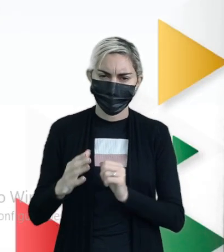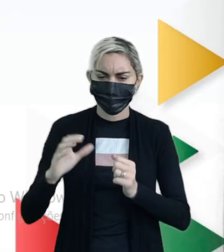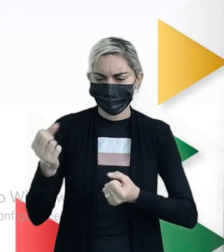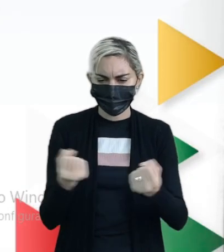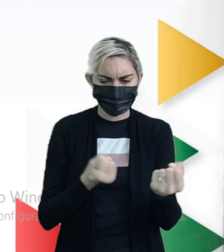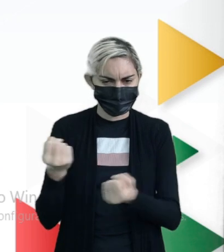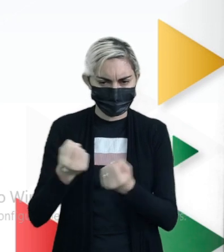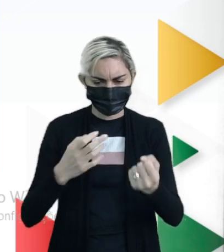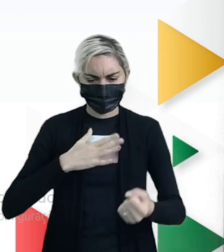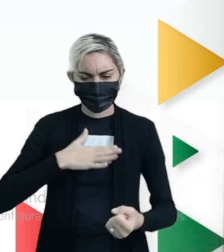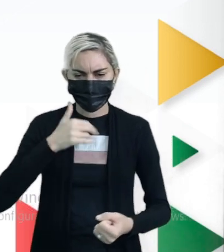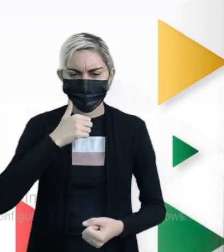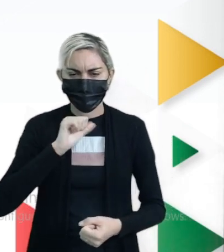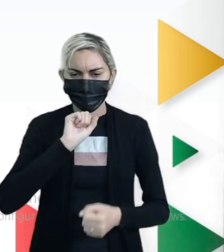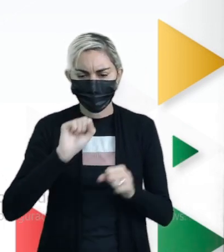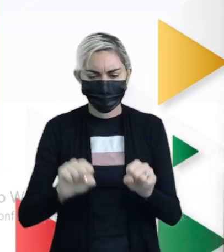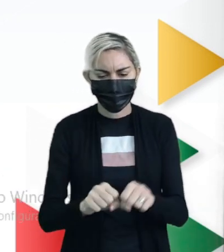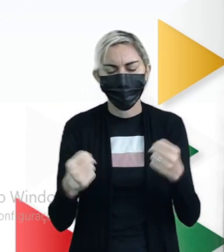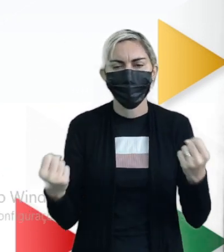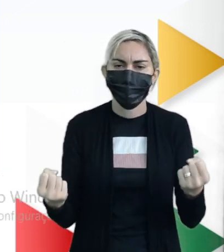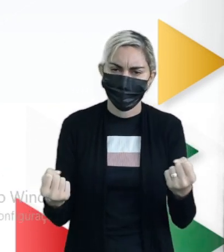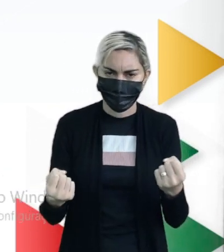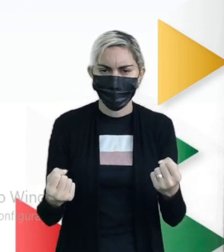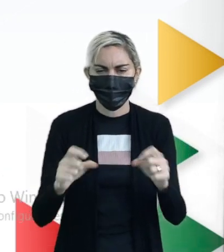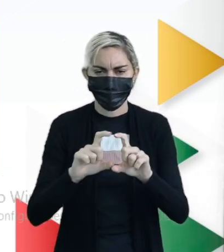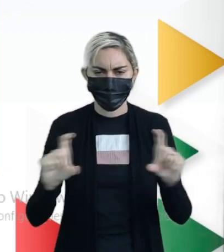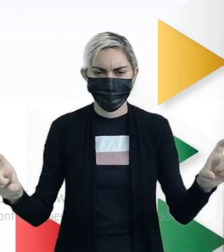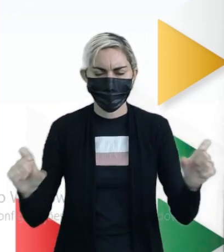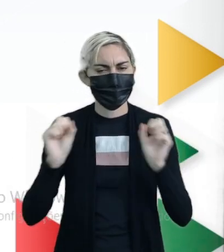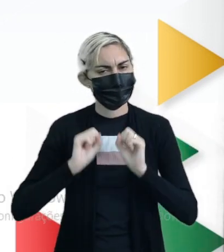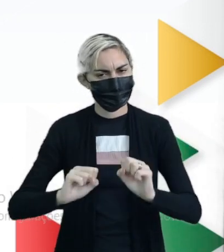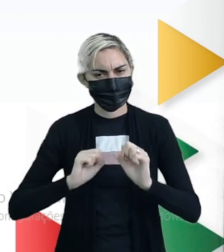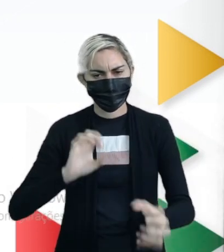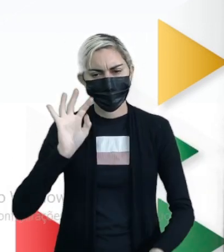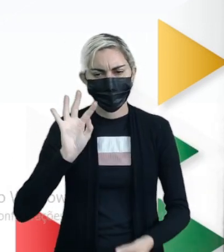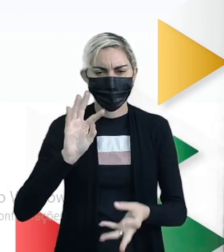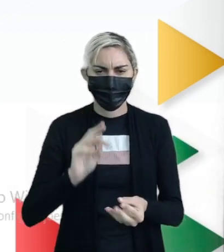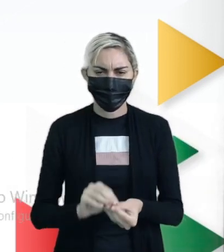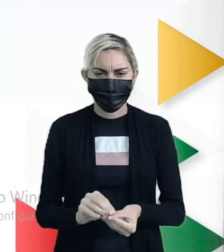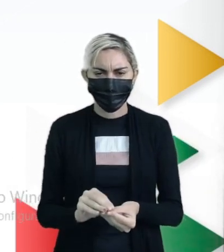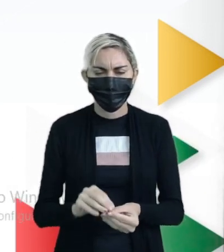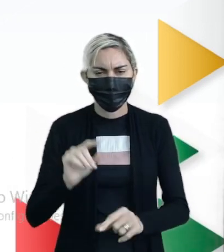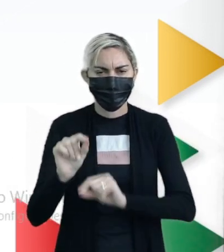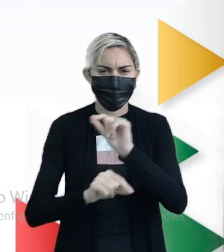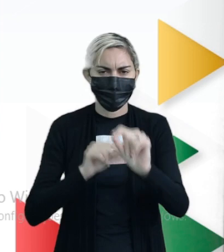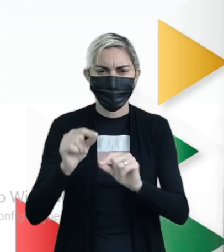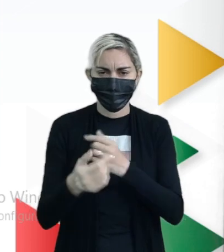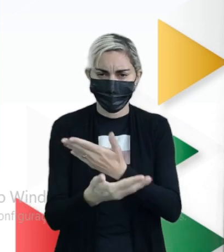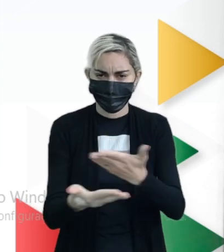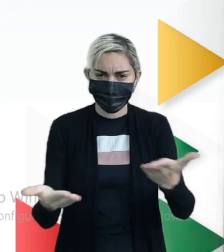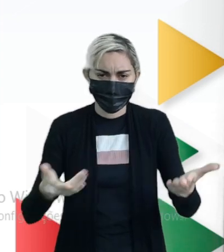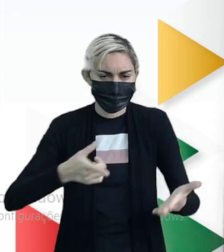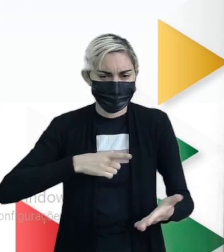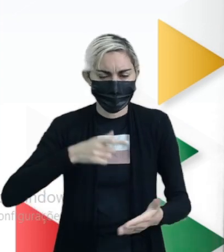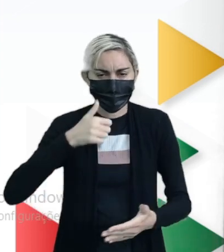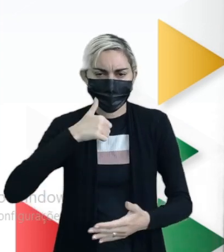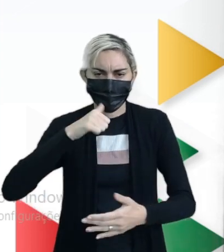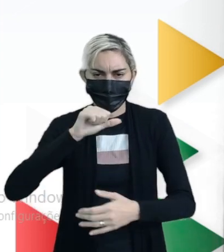carro da minha mãe quebrou. Olha só essa frase. Podemos concluir que você tem uma